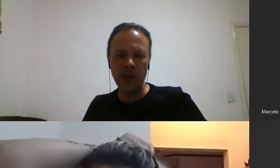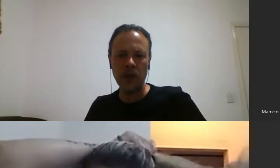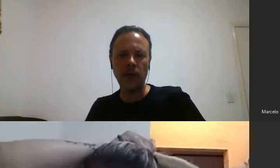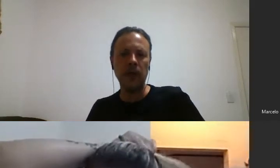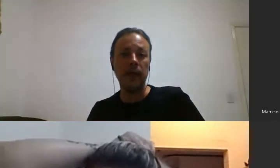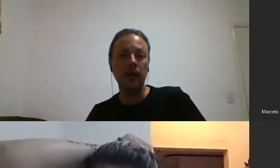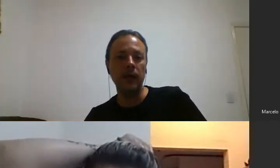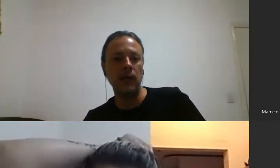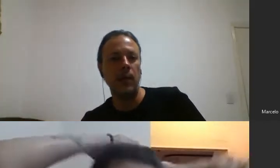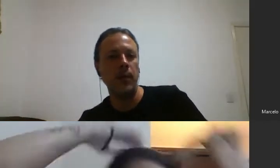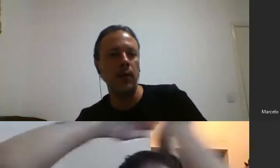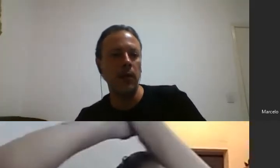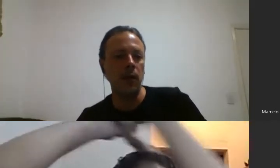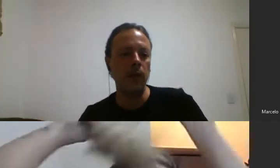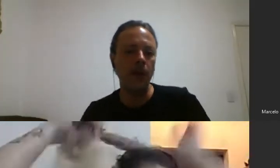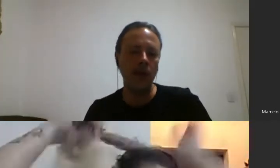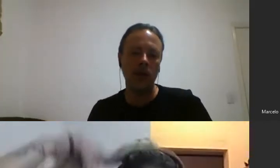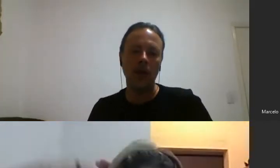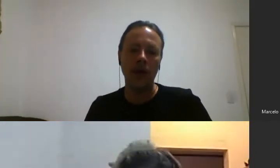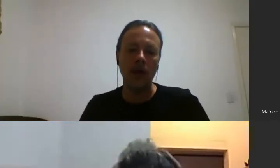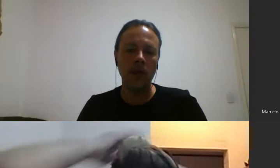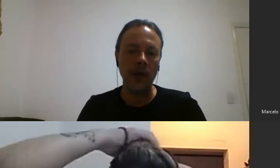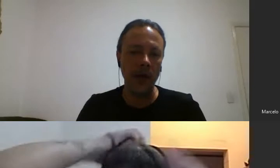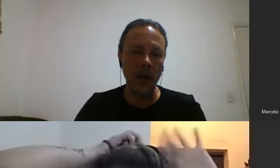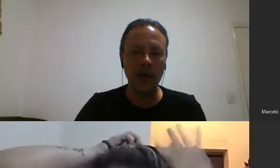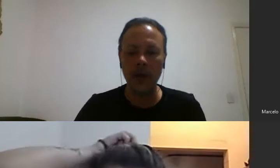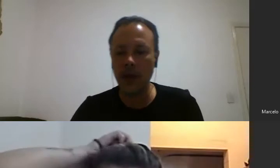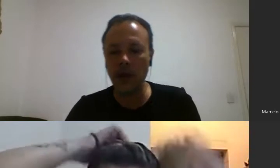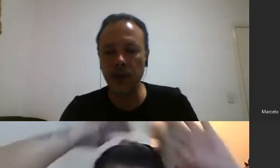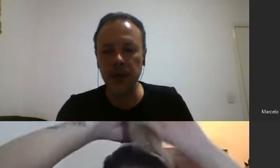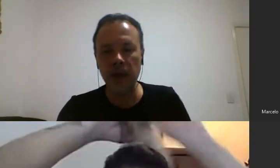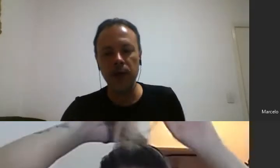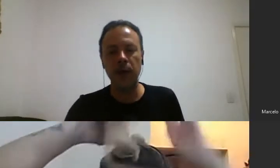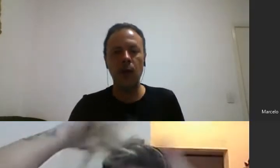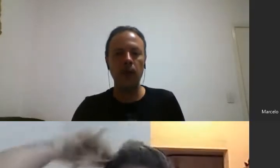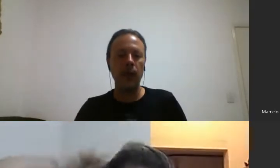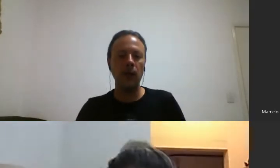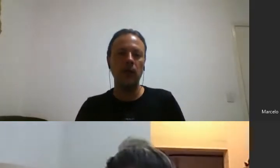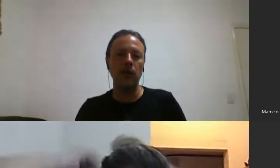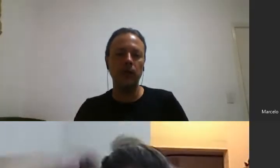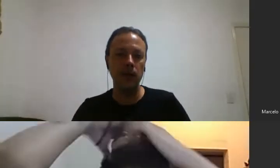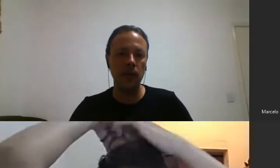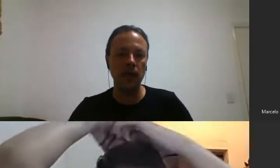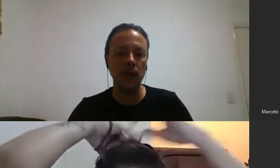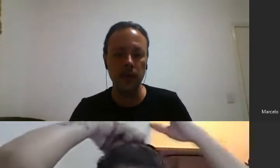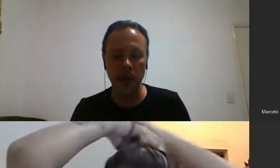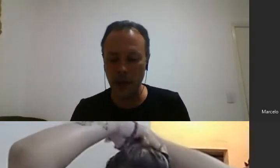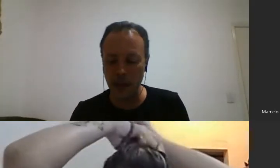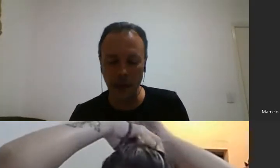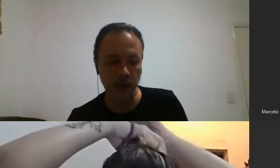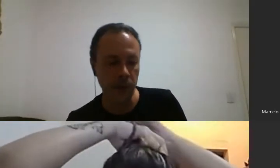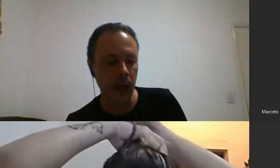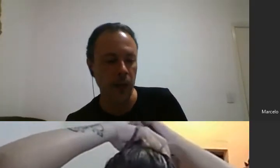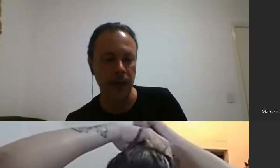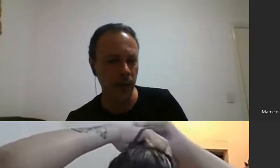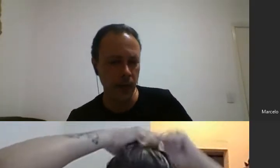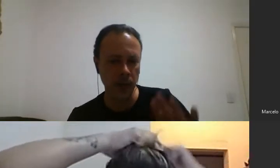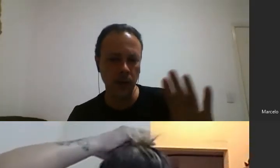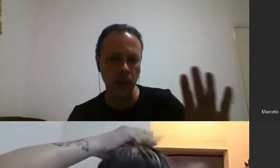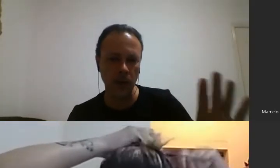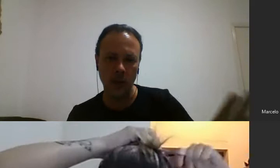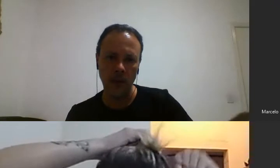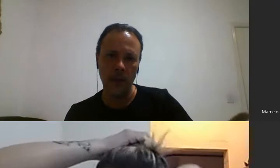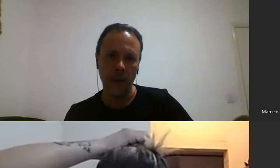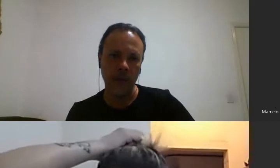o acesso é só dia 13 de abril, então não posso. Só que aí eu falo, se eu não fizer, eu vou ser cobrado. Então eu preciso analisar como é que vai ficar, mas